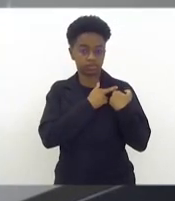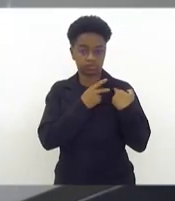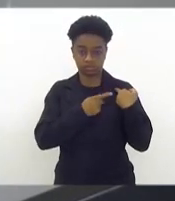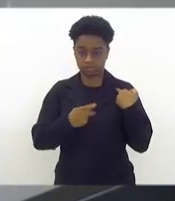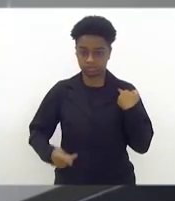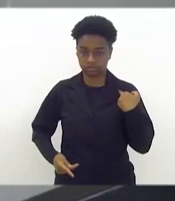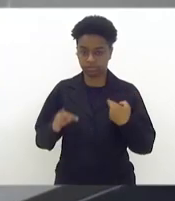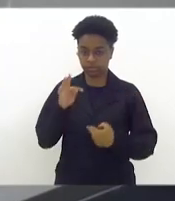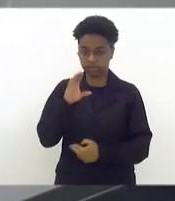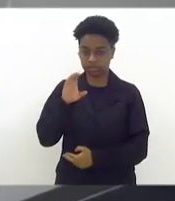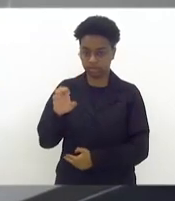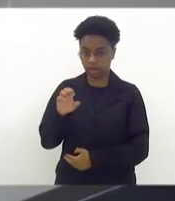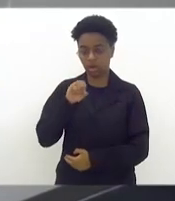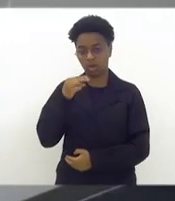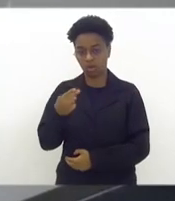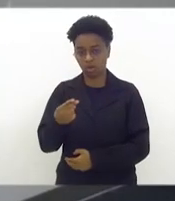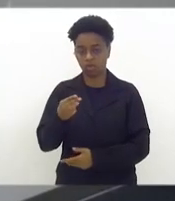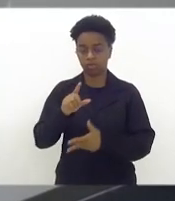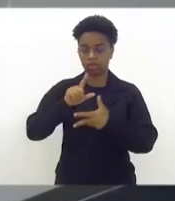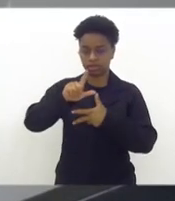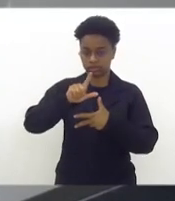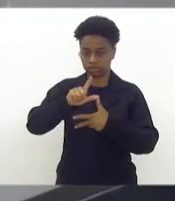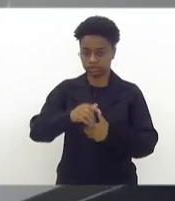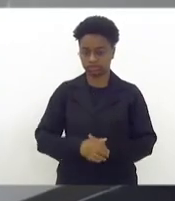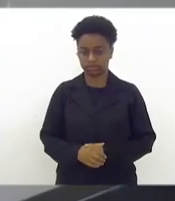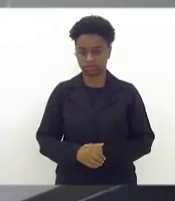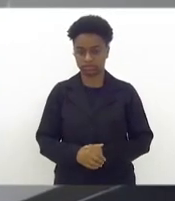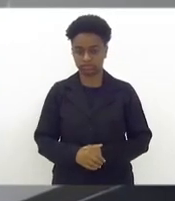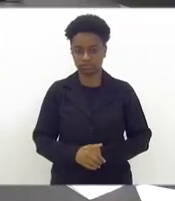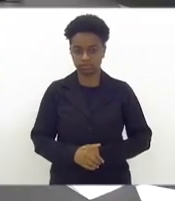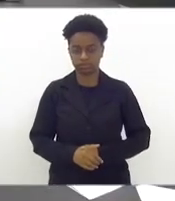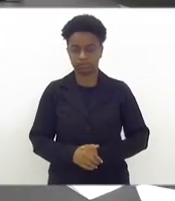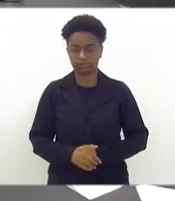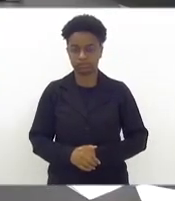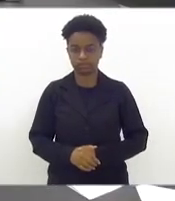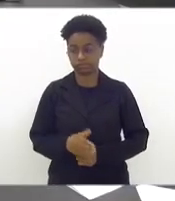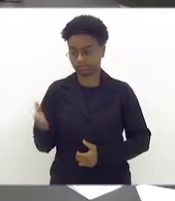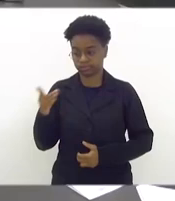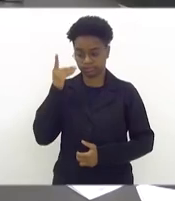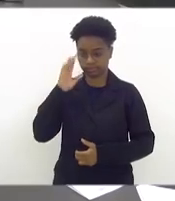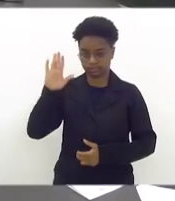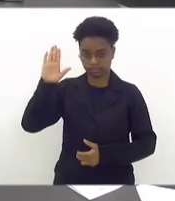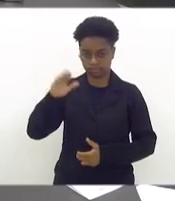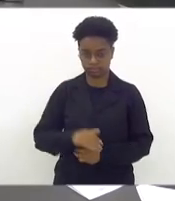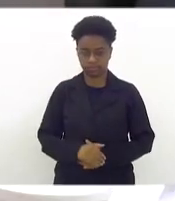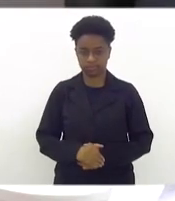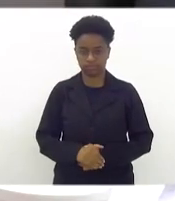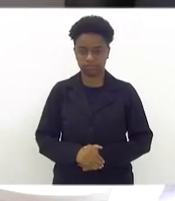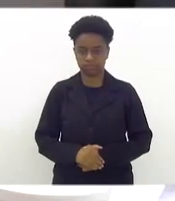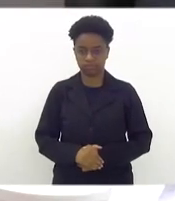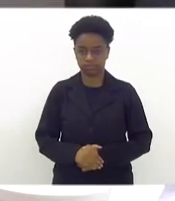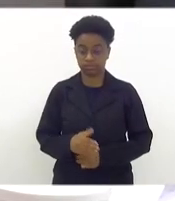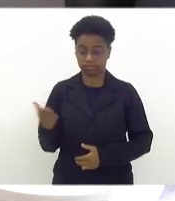do TCE ou do Poder Legislativo? Deputado Amorim, por favor. Deputado Luiz Paulo. Essa matéria,